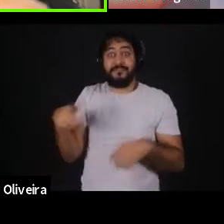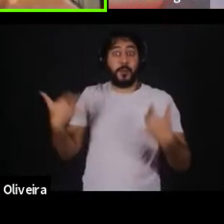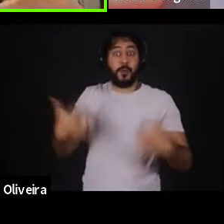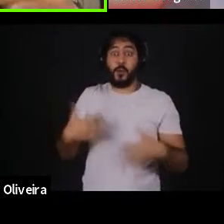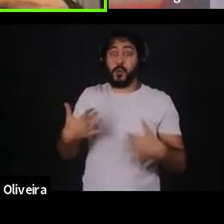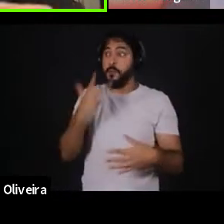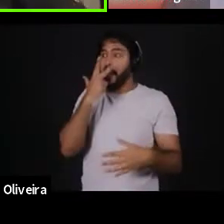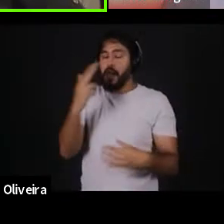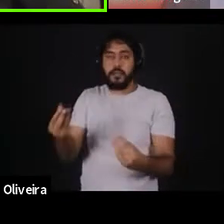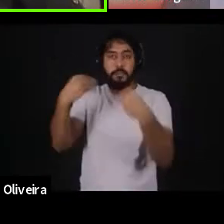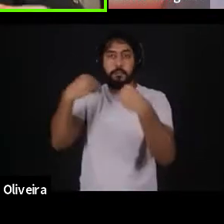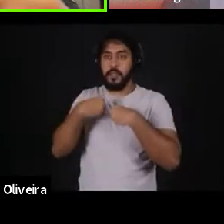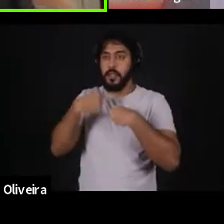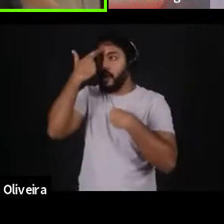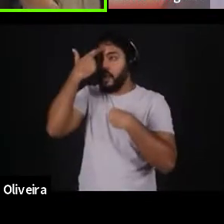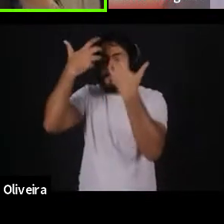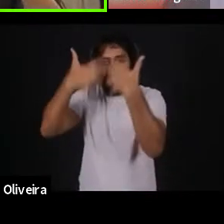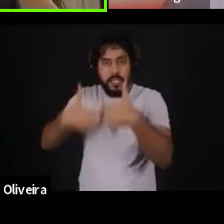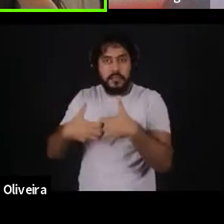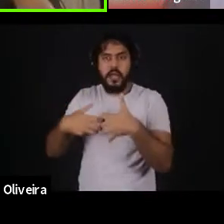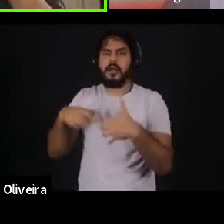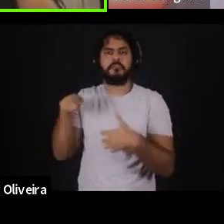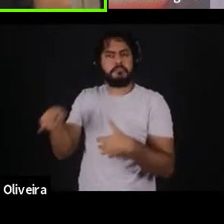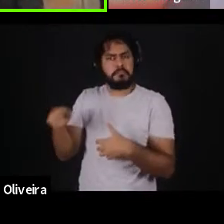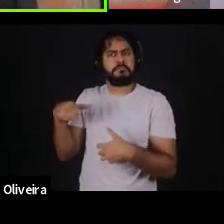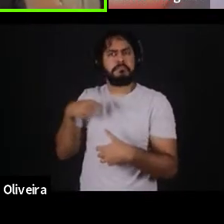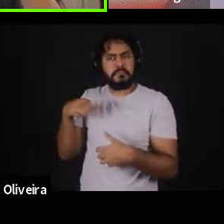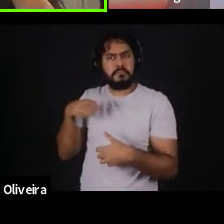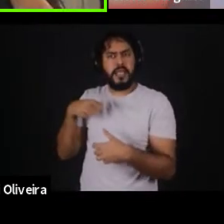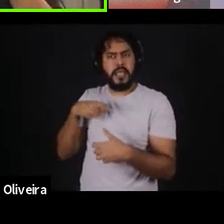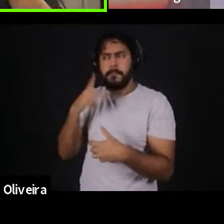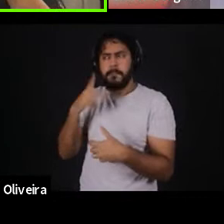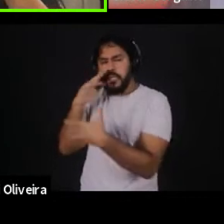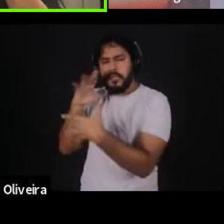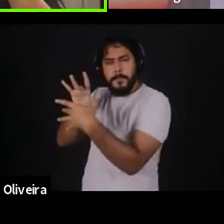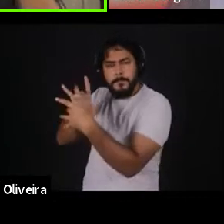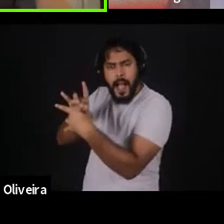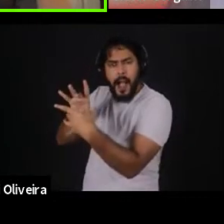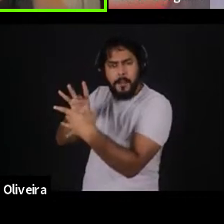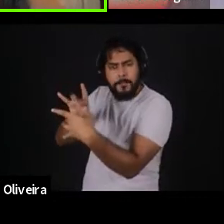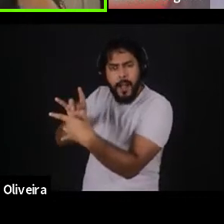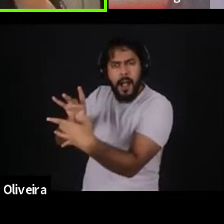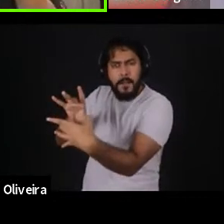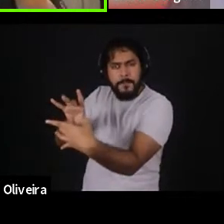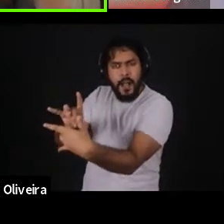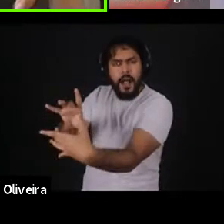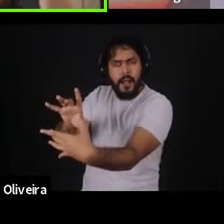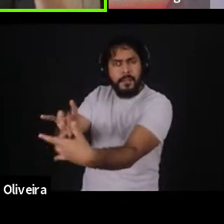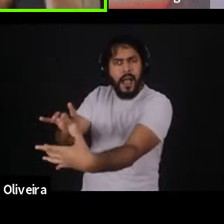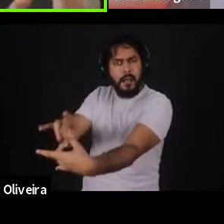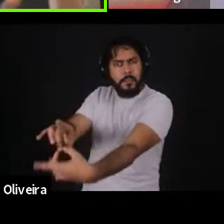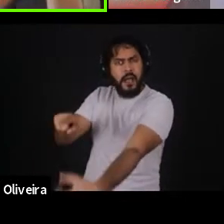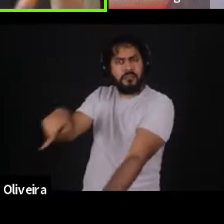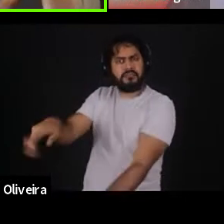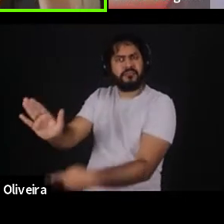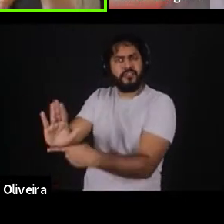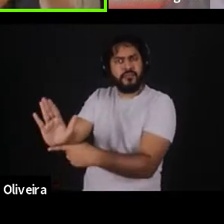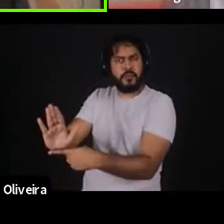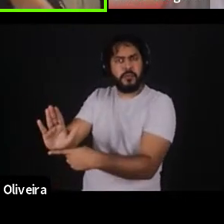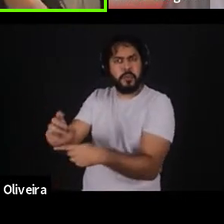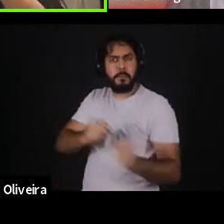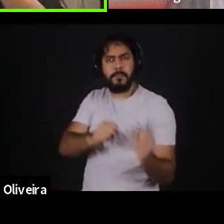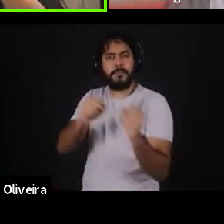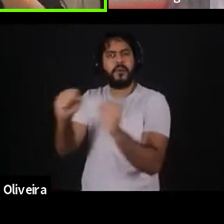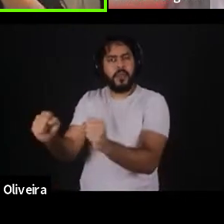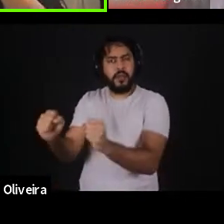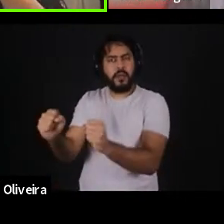pensar que tem uma consistência, assim, a consistência do filme, ela é muito poderosa em relação até ao movimento, o